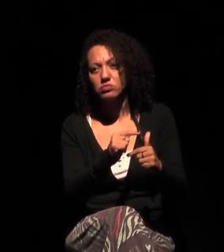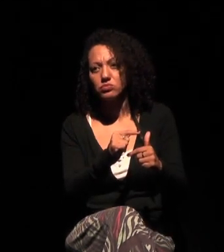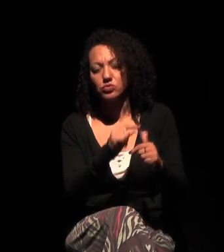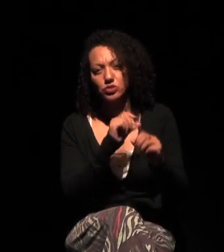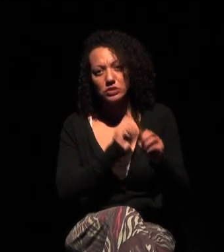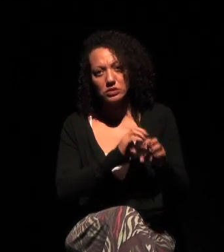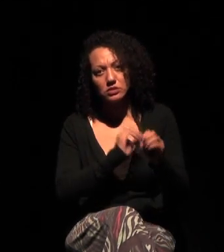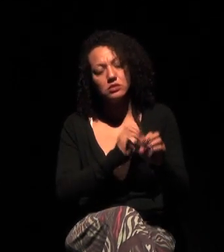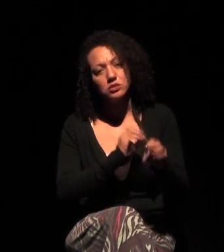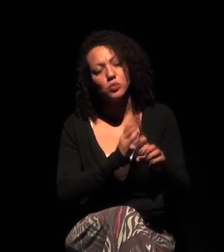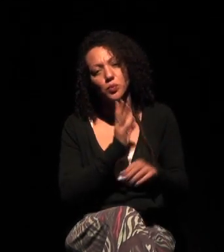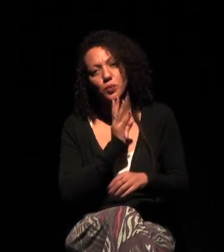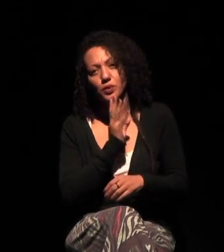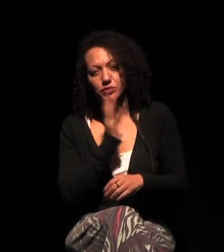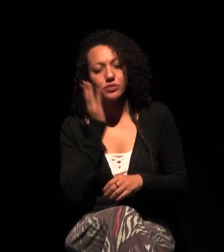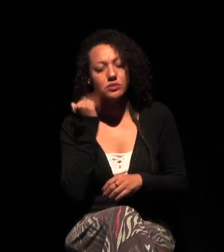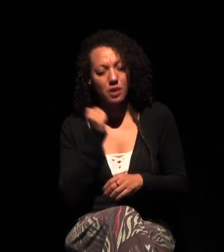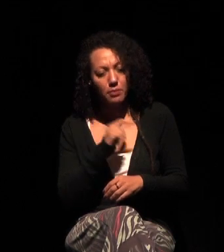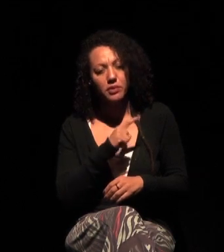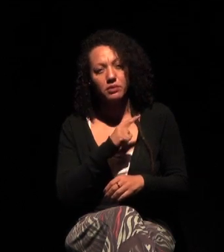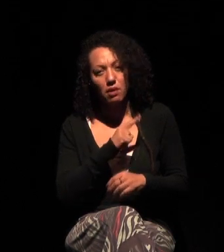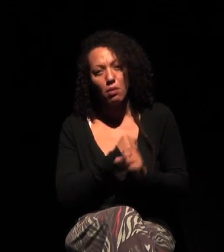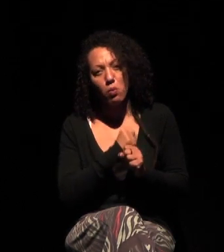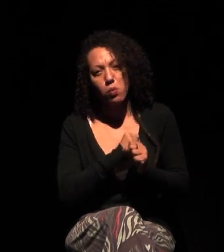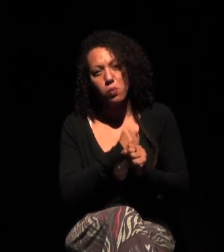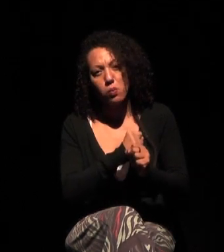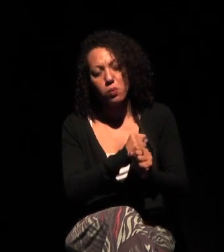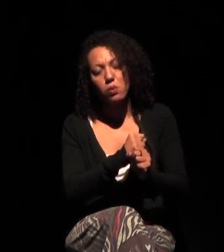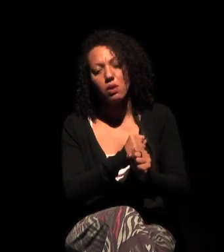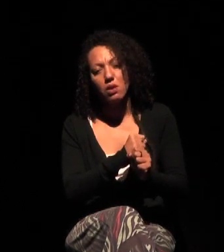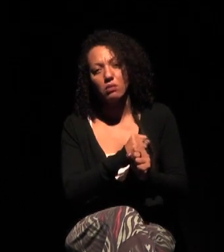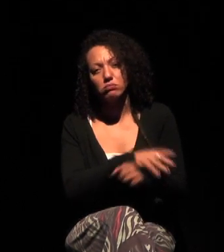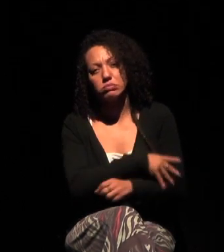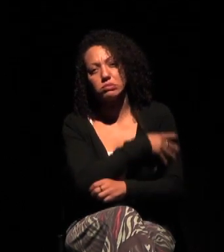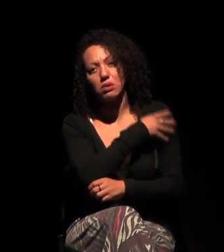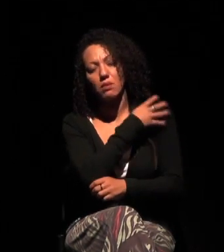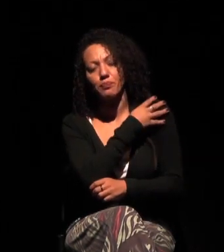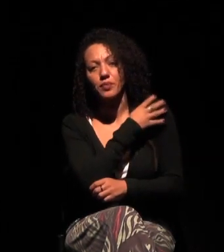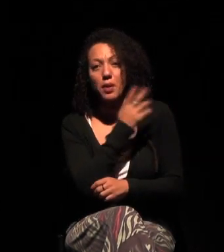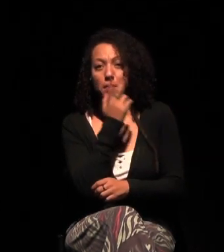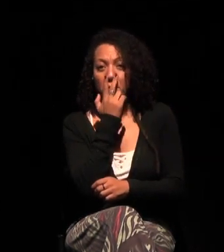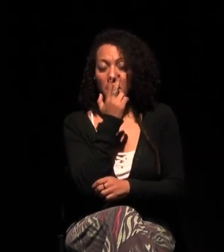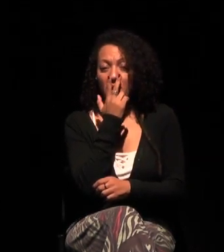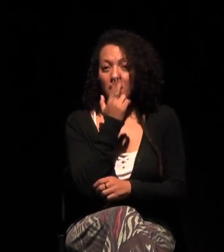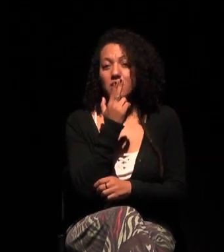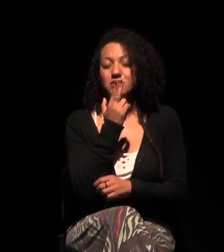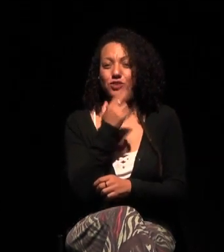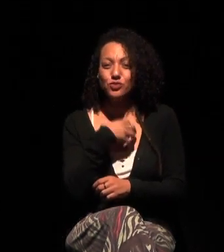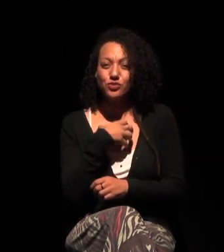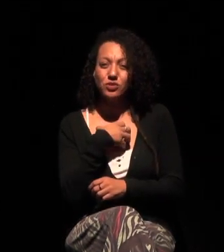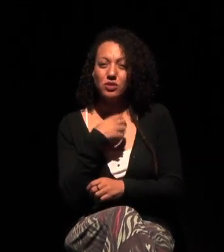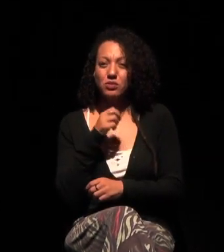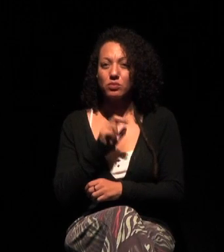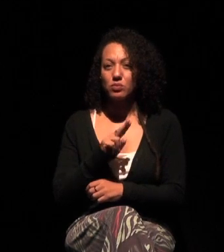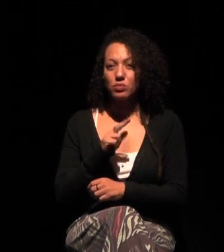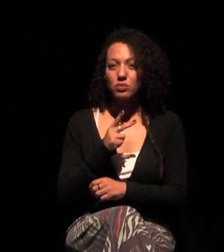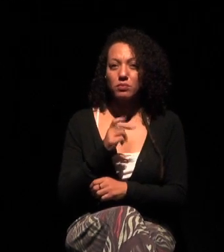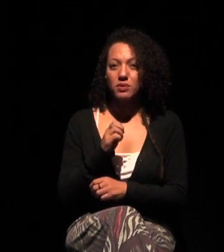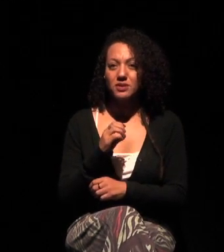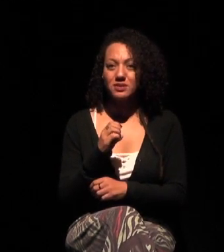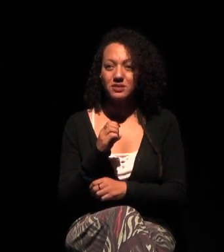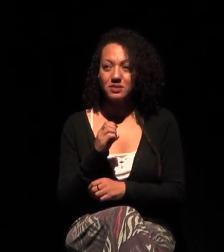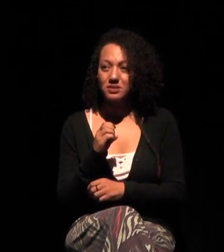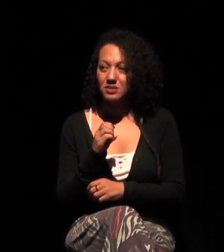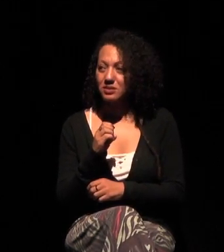ensino que é longa me parece que o modelo como na upe tech pode sugerir